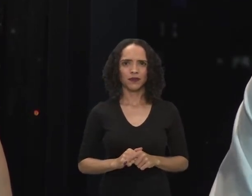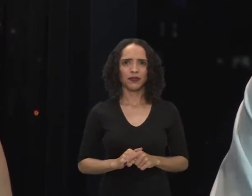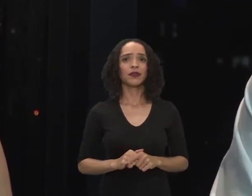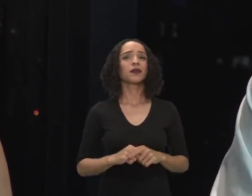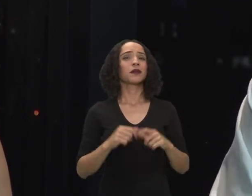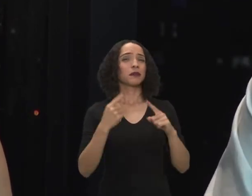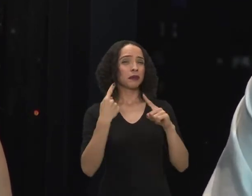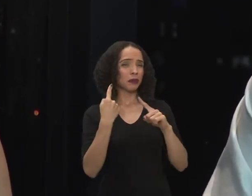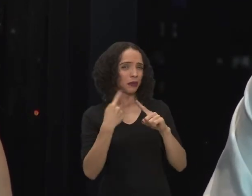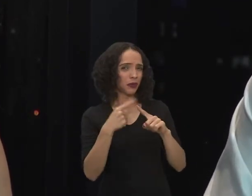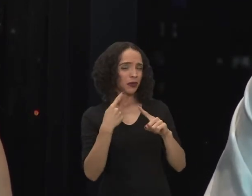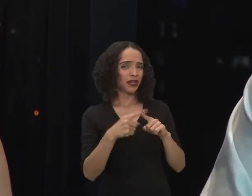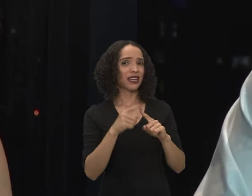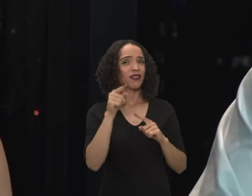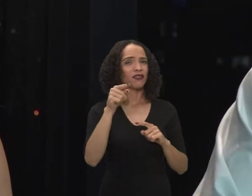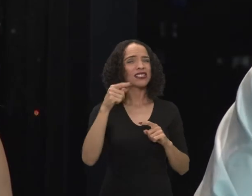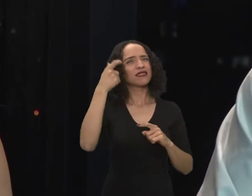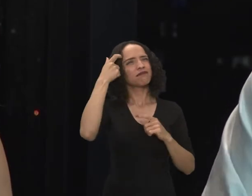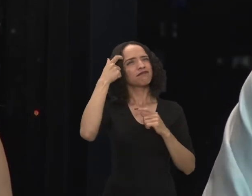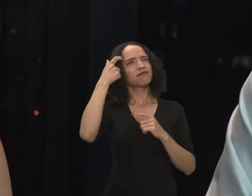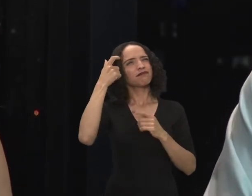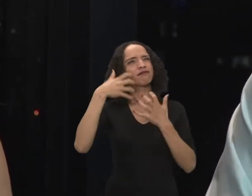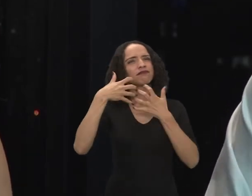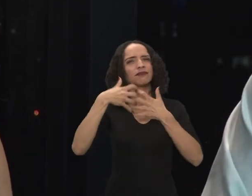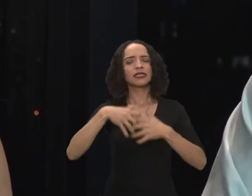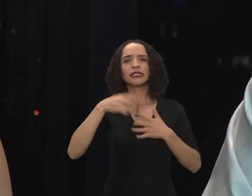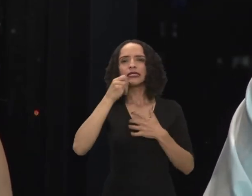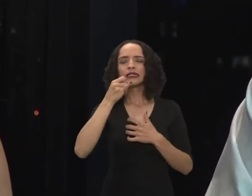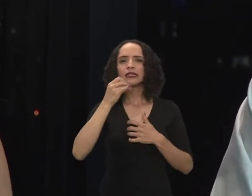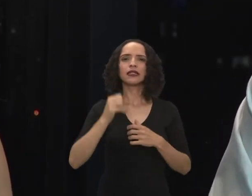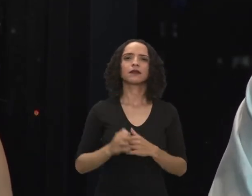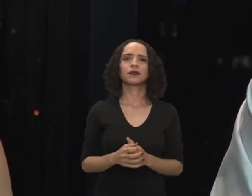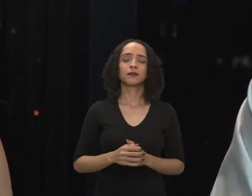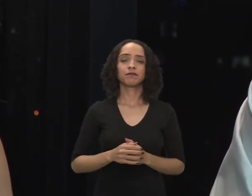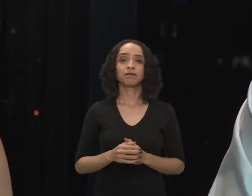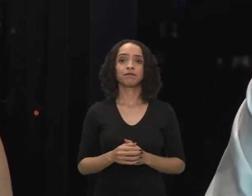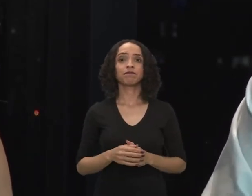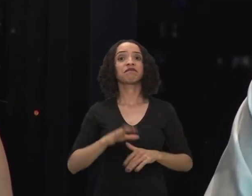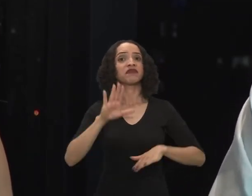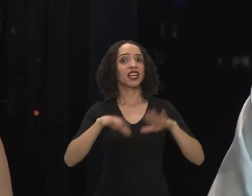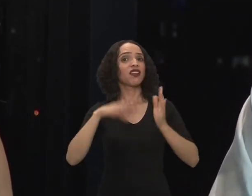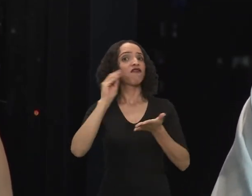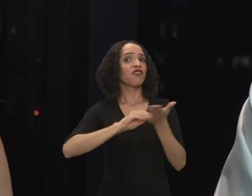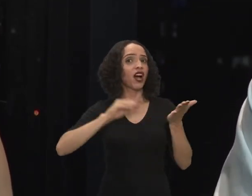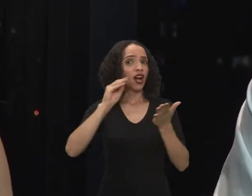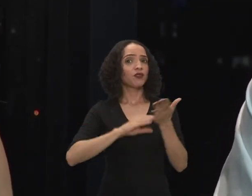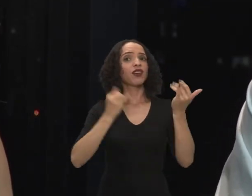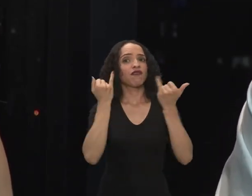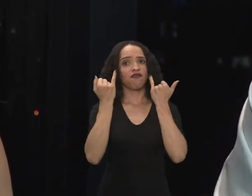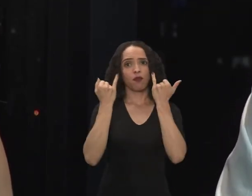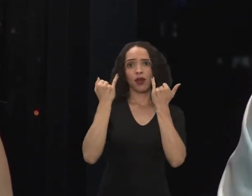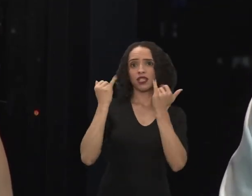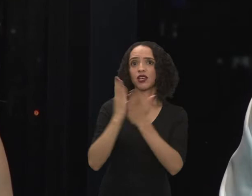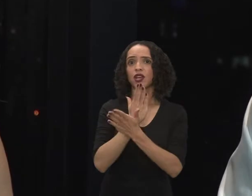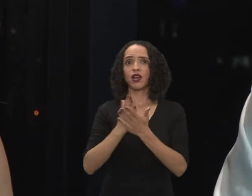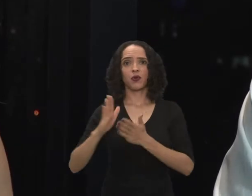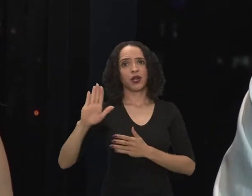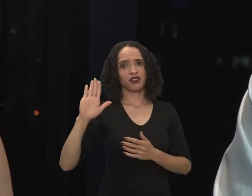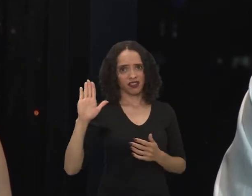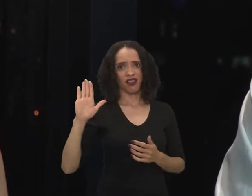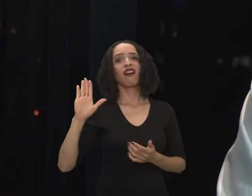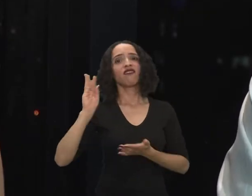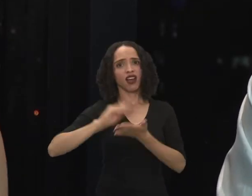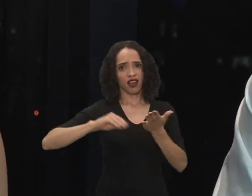quando você começa a ver, né, faltam até informação de alguns candidatos, né?